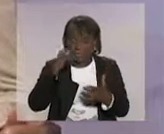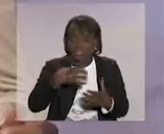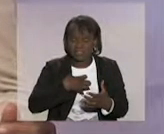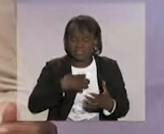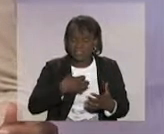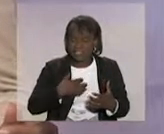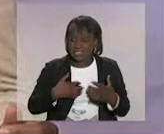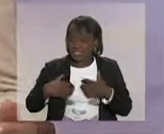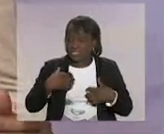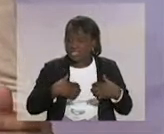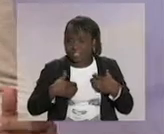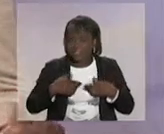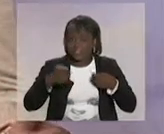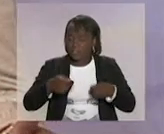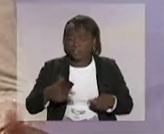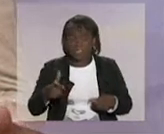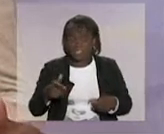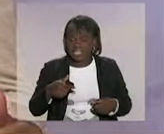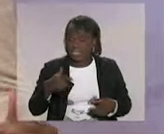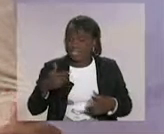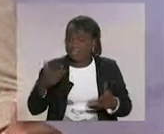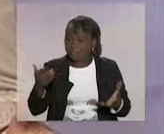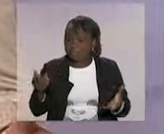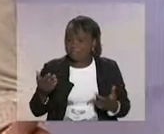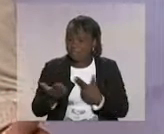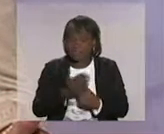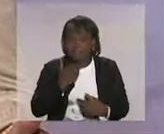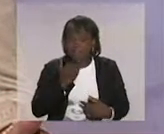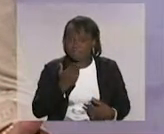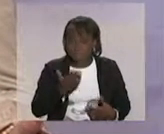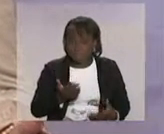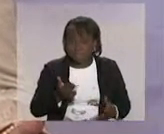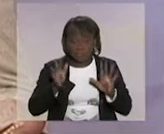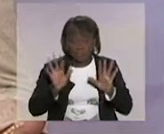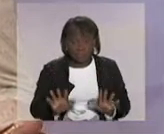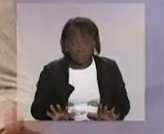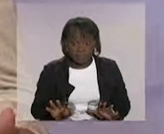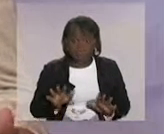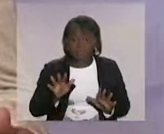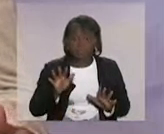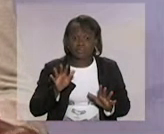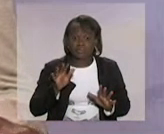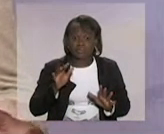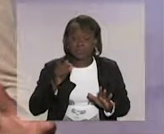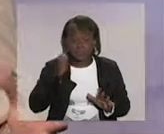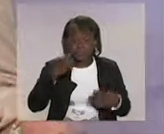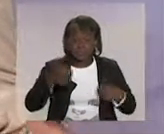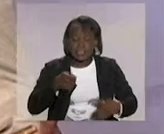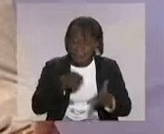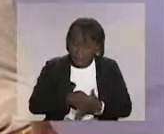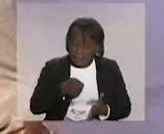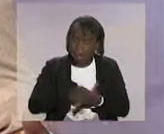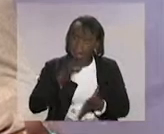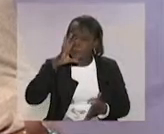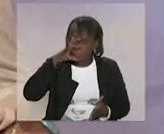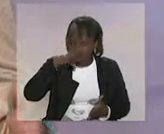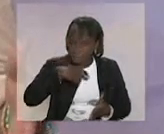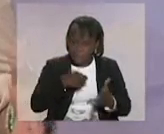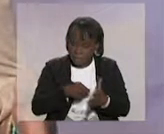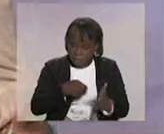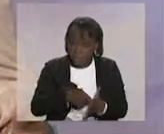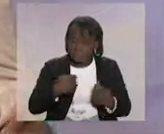mostrou esse sentimento de insegurança e essa insatisfação com os serviços. Mas se não houver, né,